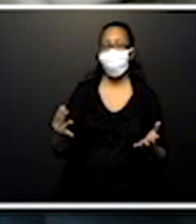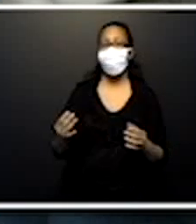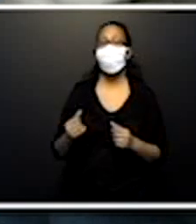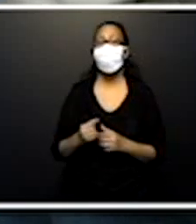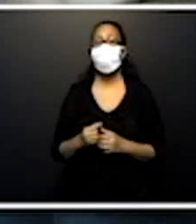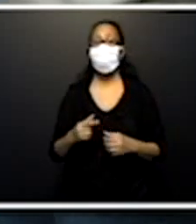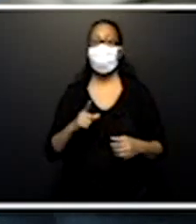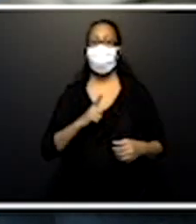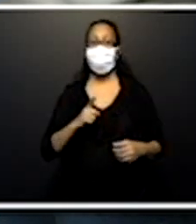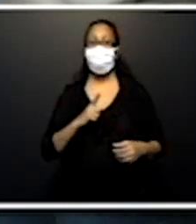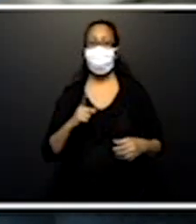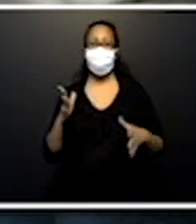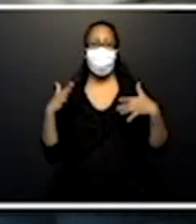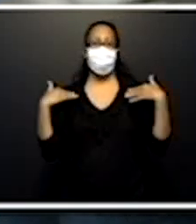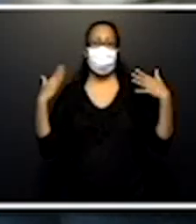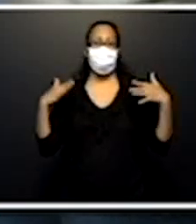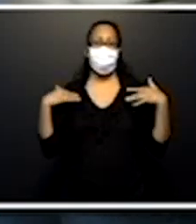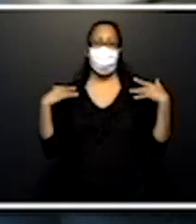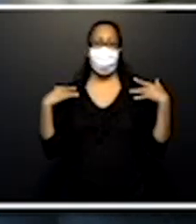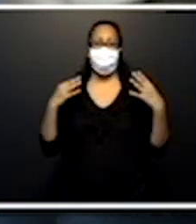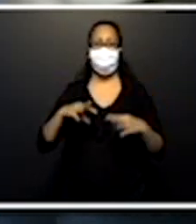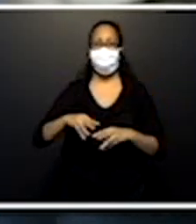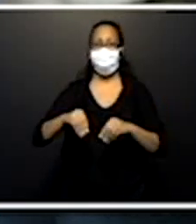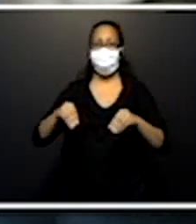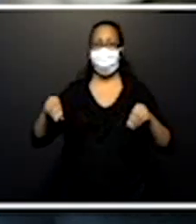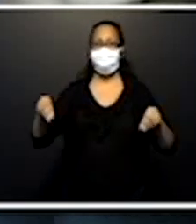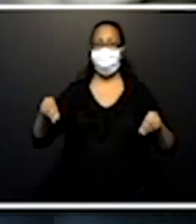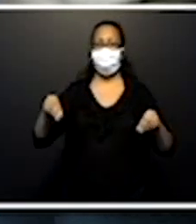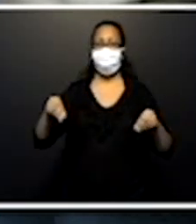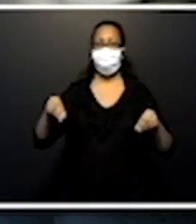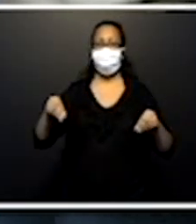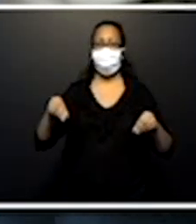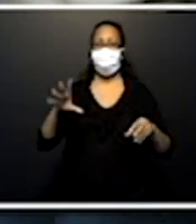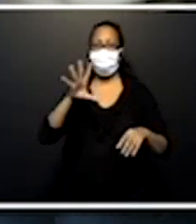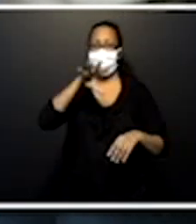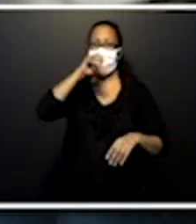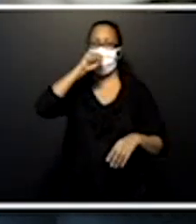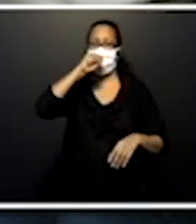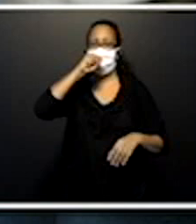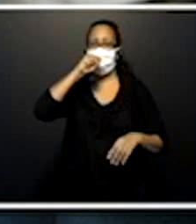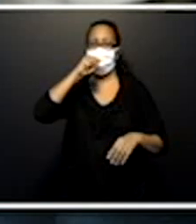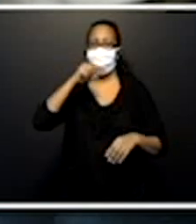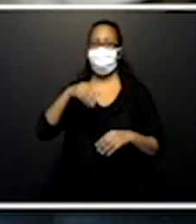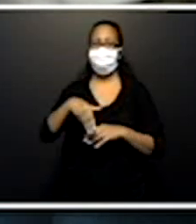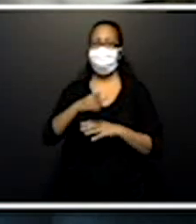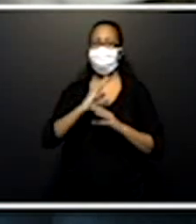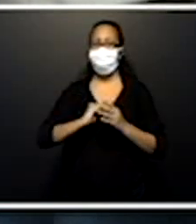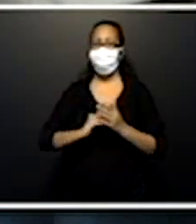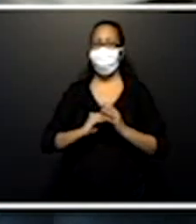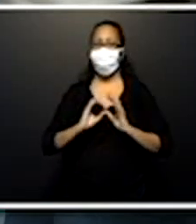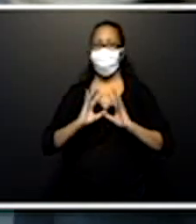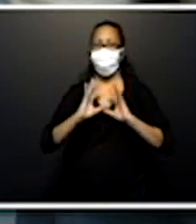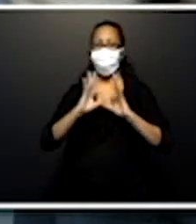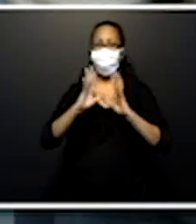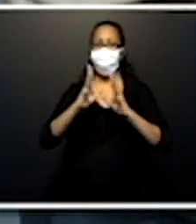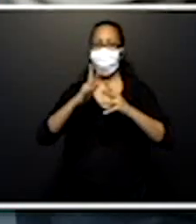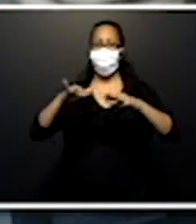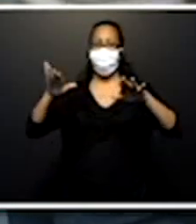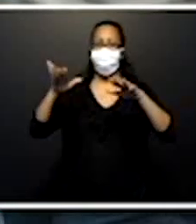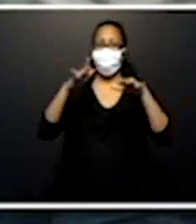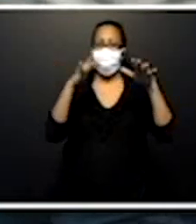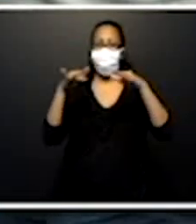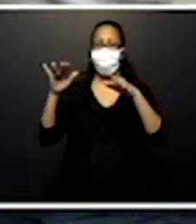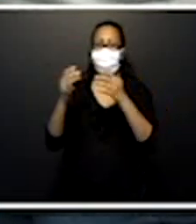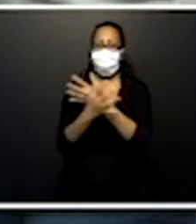manchar de alegria a terra e o ar, e tudo parecerá voar em um grande abraço amarelo. É da